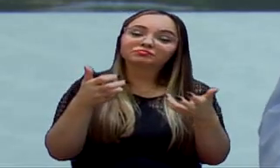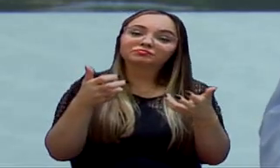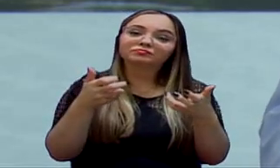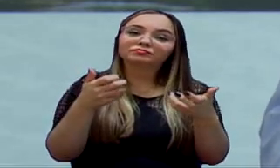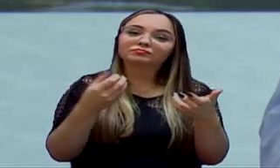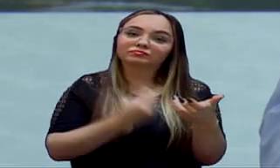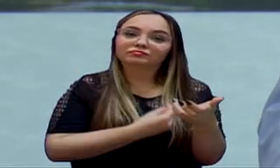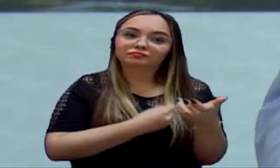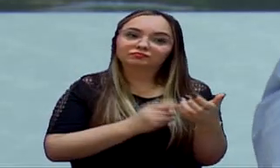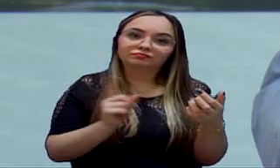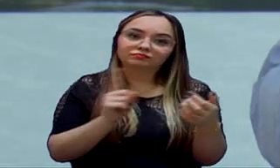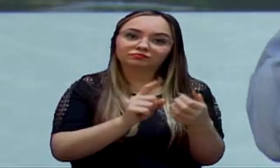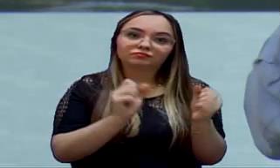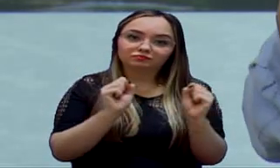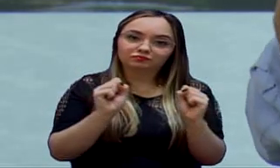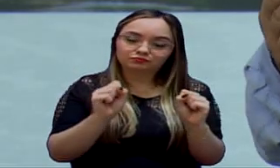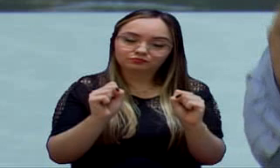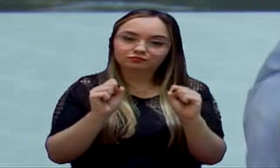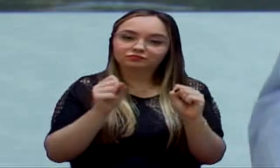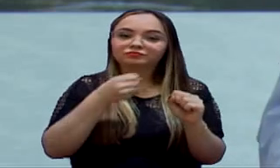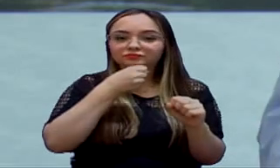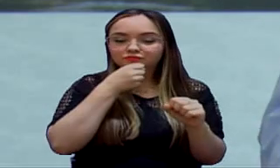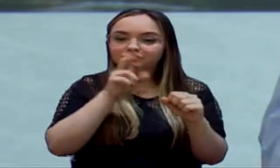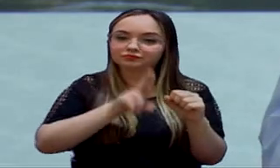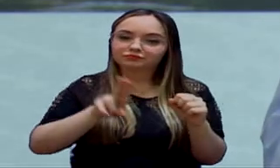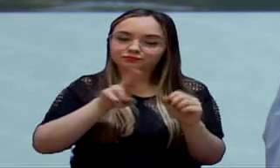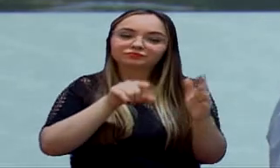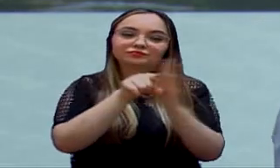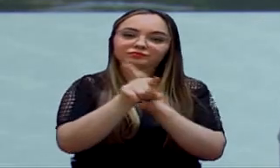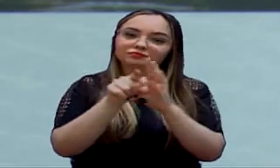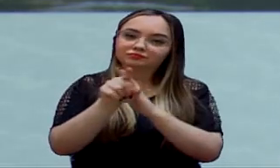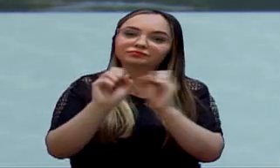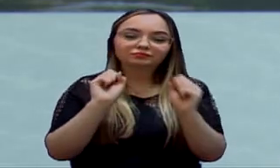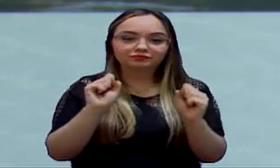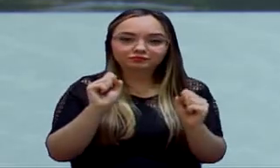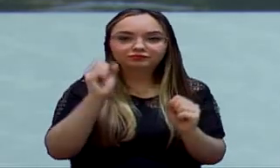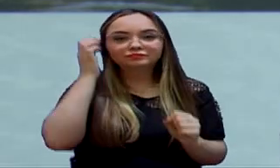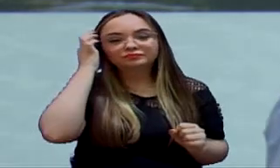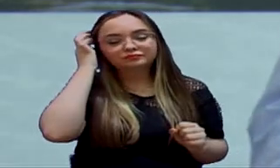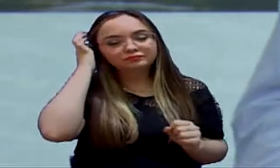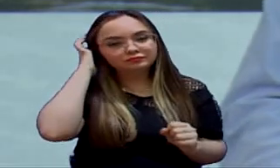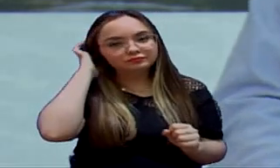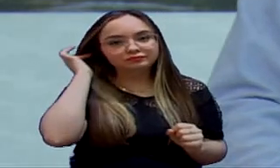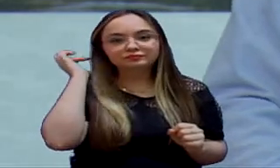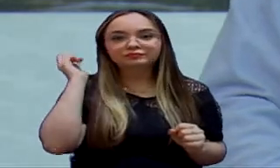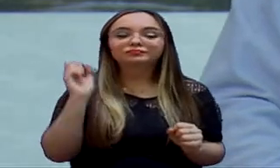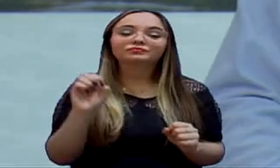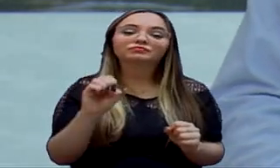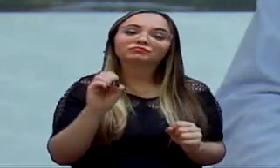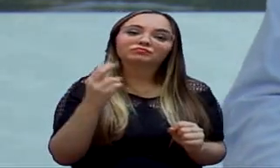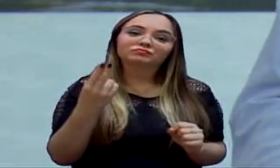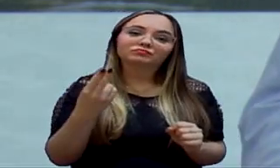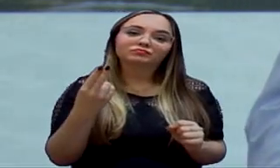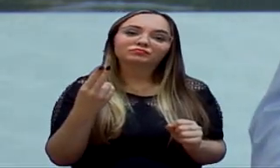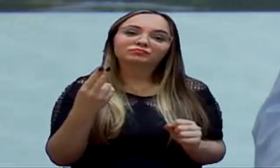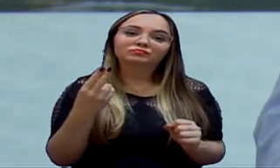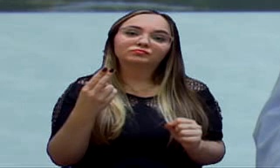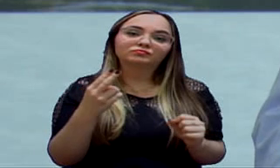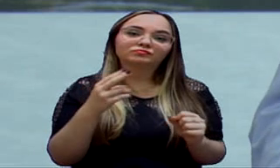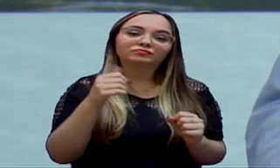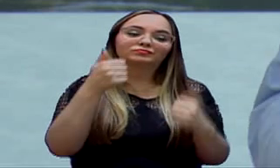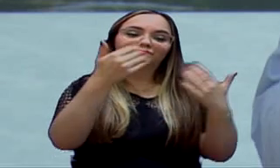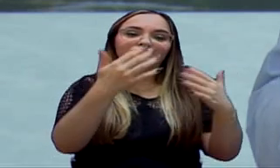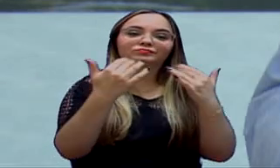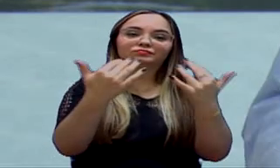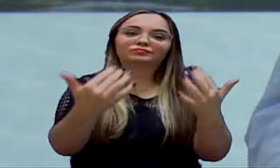desta audiência poderão utilizar os microfones dispostos nas mesas das bancadas Ou aquele disposto